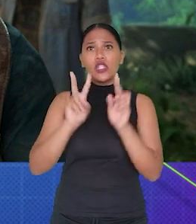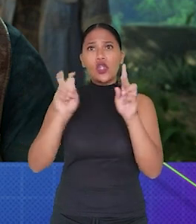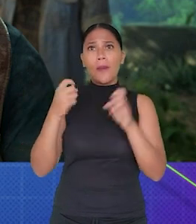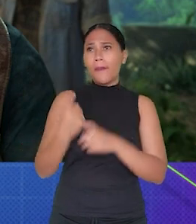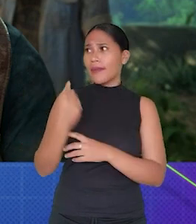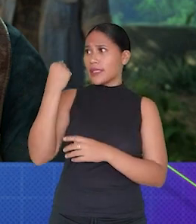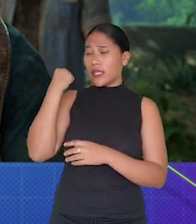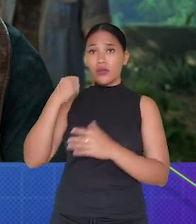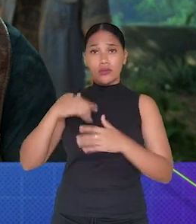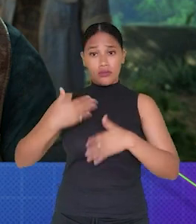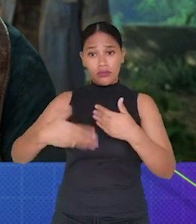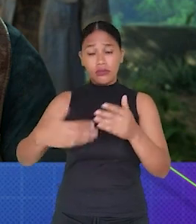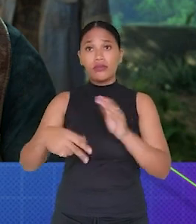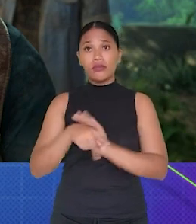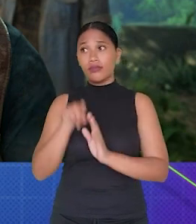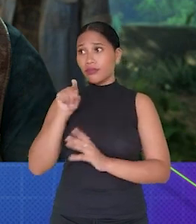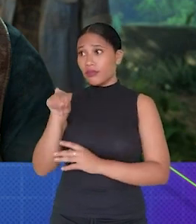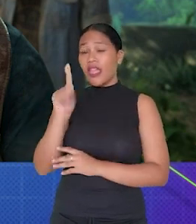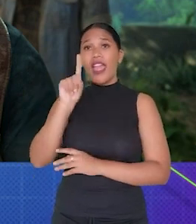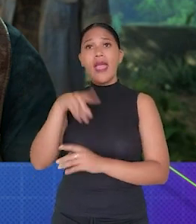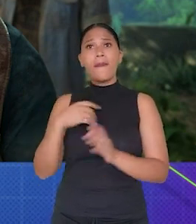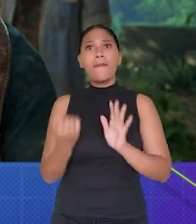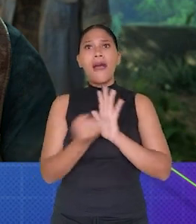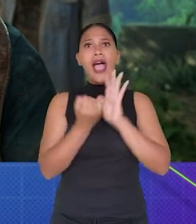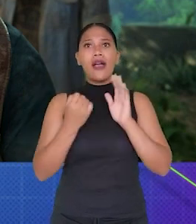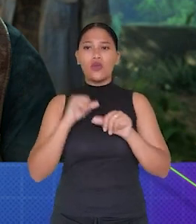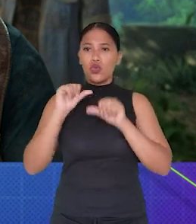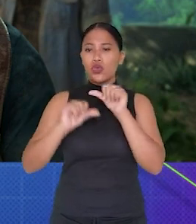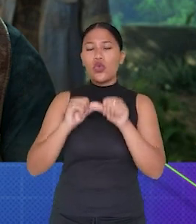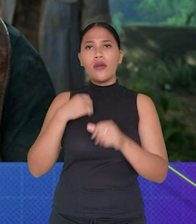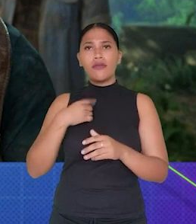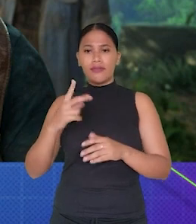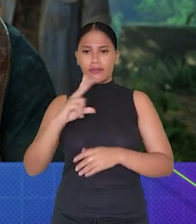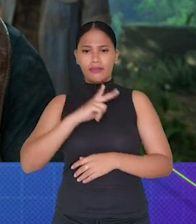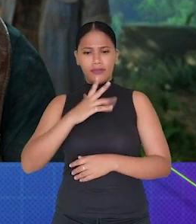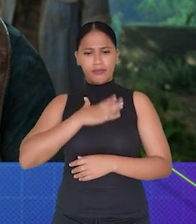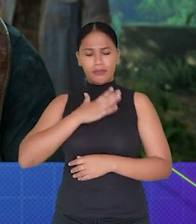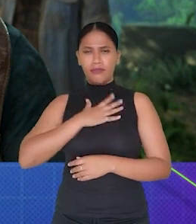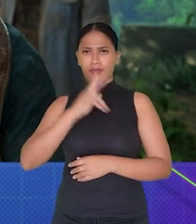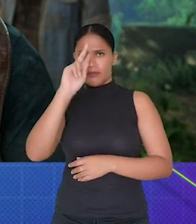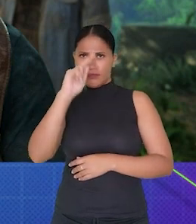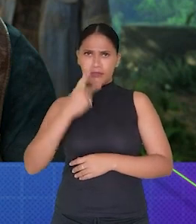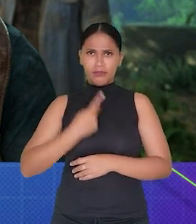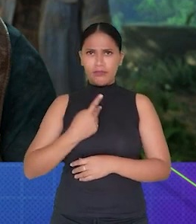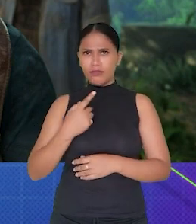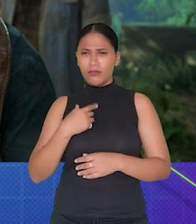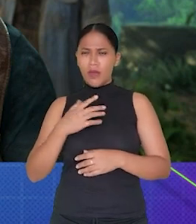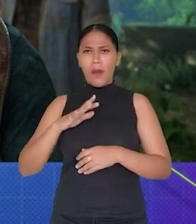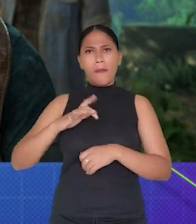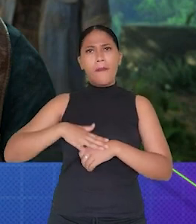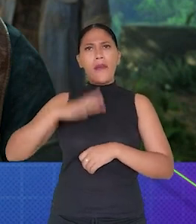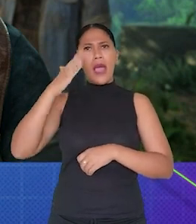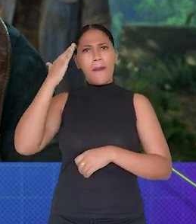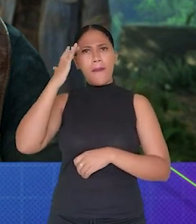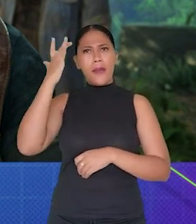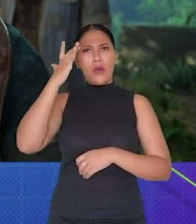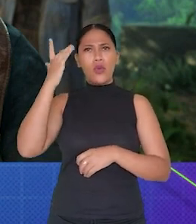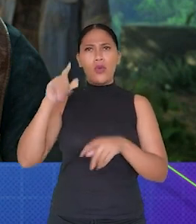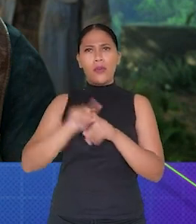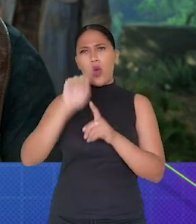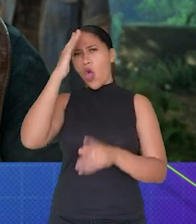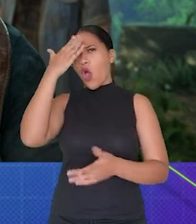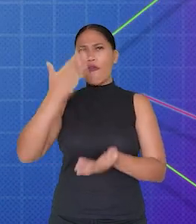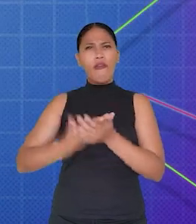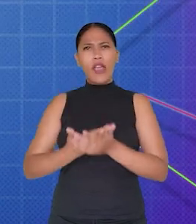sobre seu passado. A jornada de Nathan é marcada por mudanças em sua personalidade, tornando-se mais maduro e principalmente